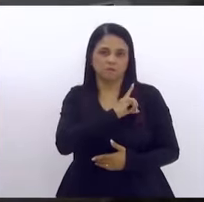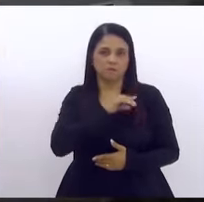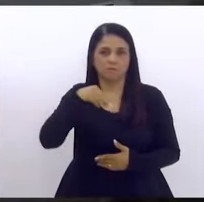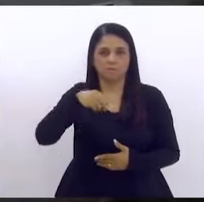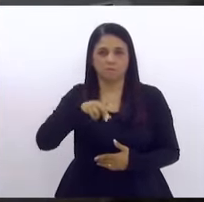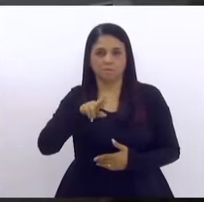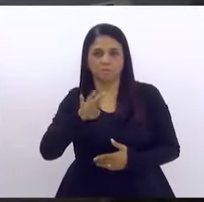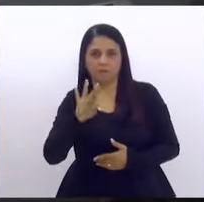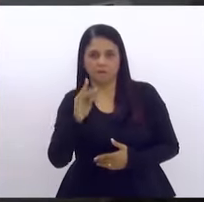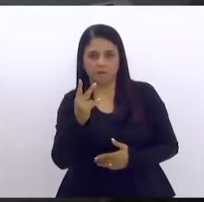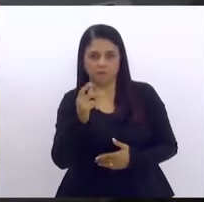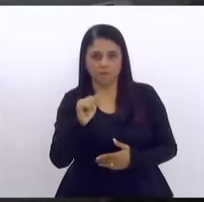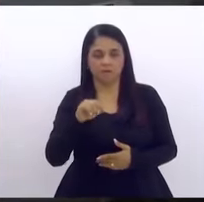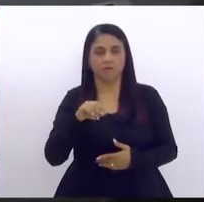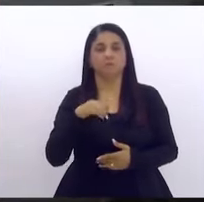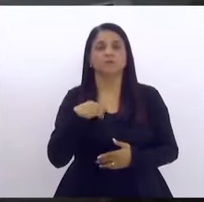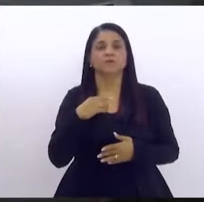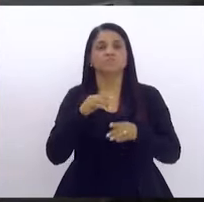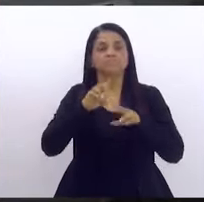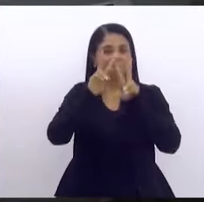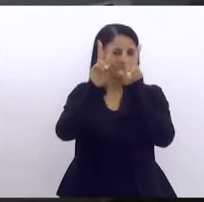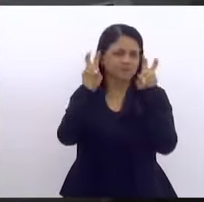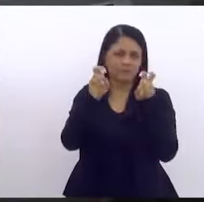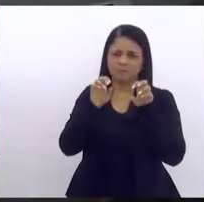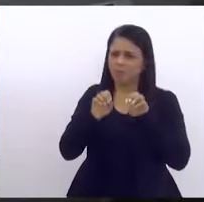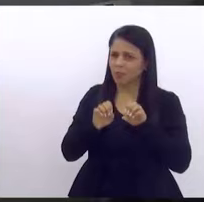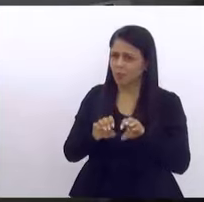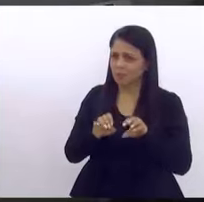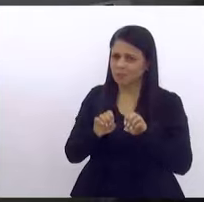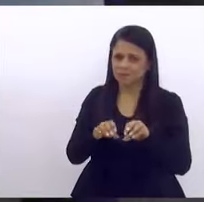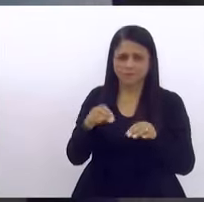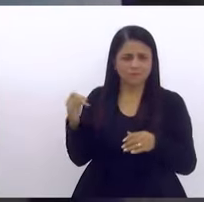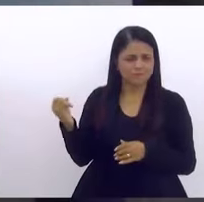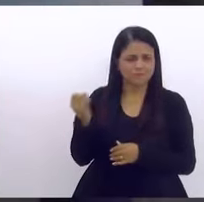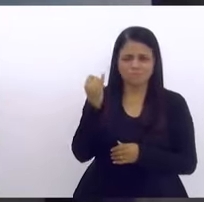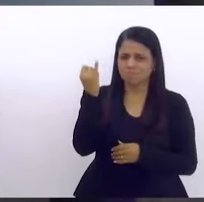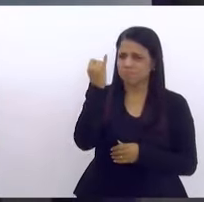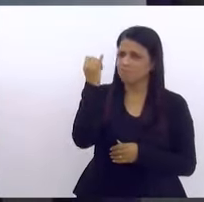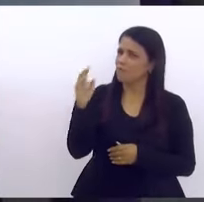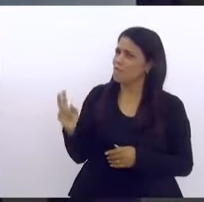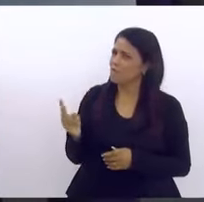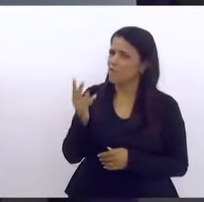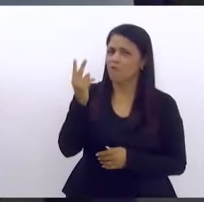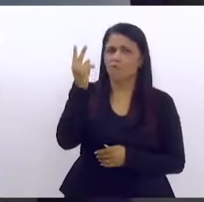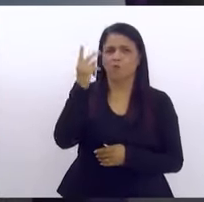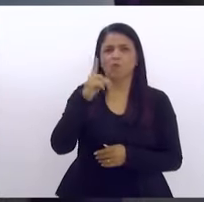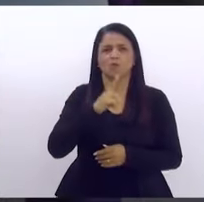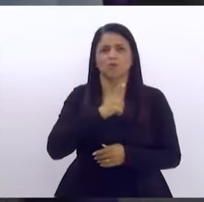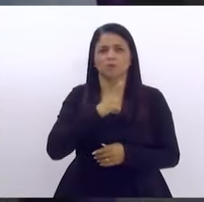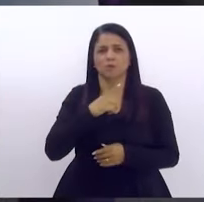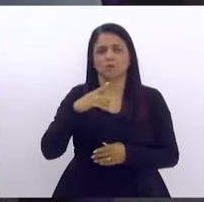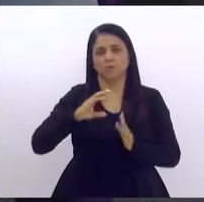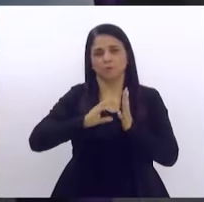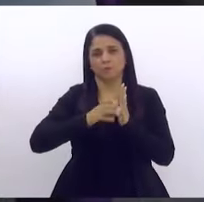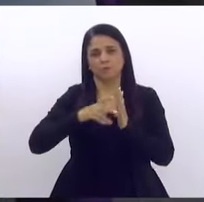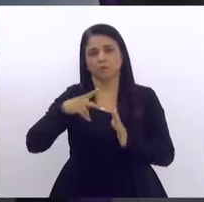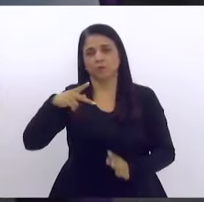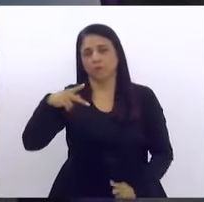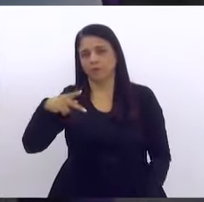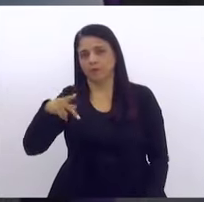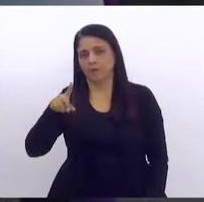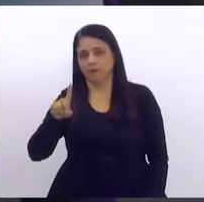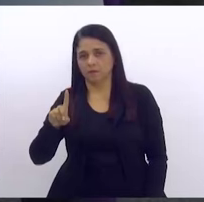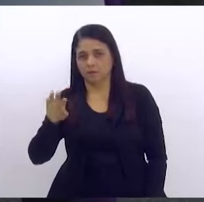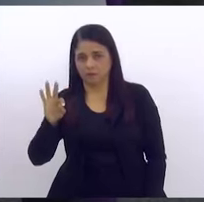Presidente, antes de mais nada, o tema educação é algo muito precioso e valoroso para o PDT. Eu